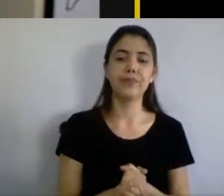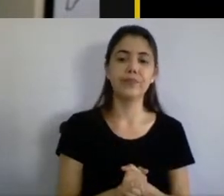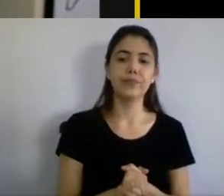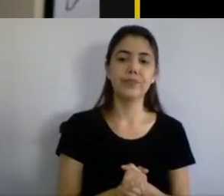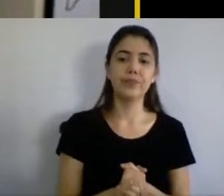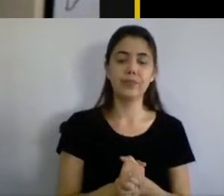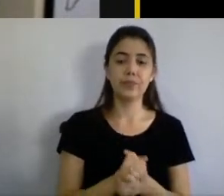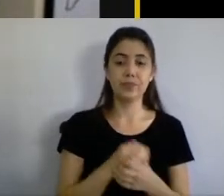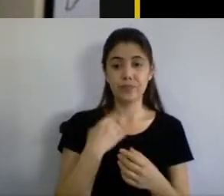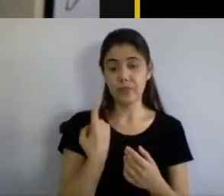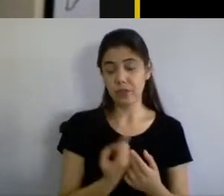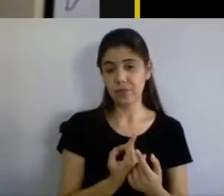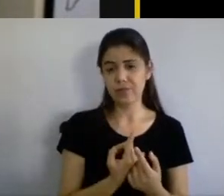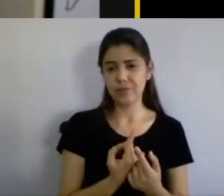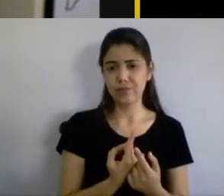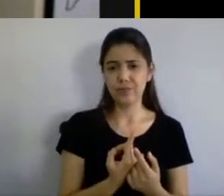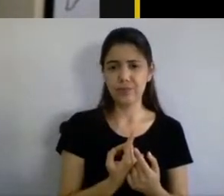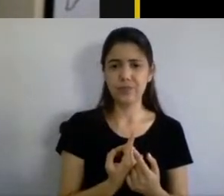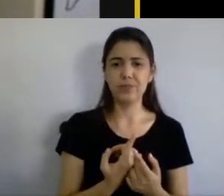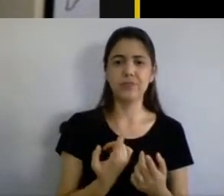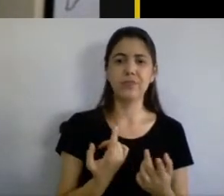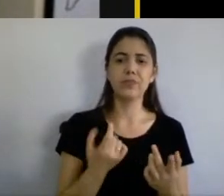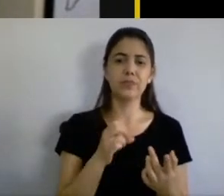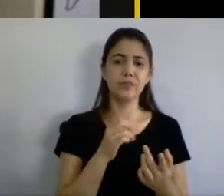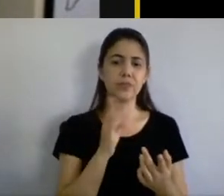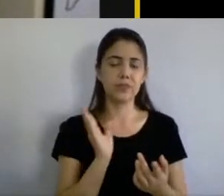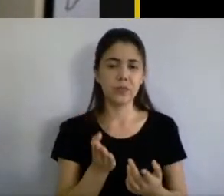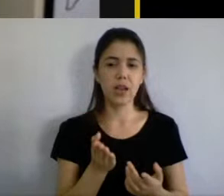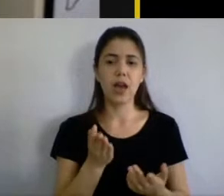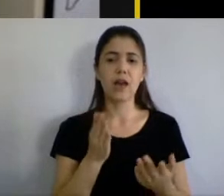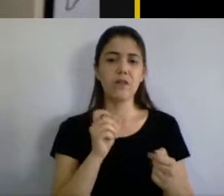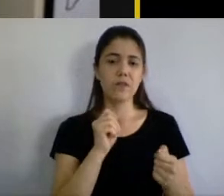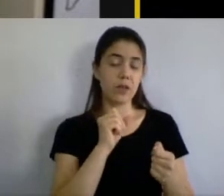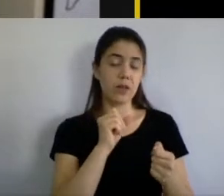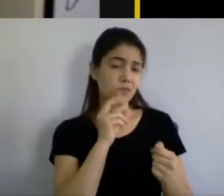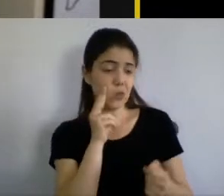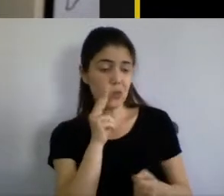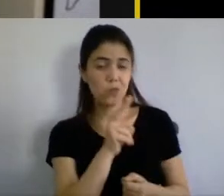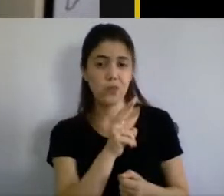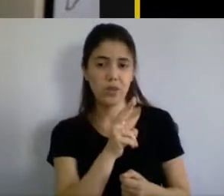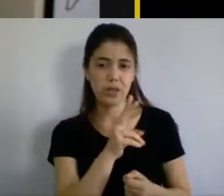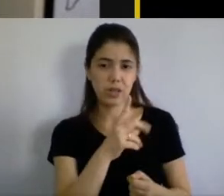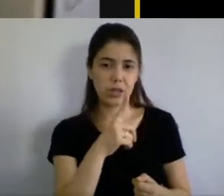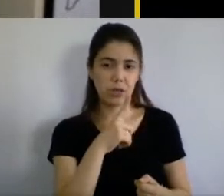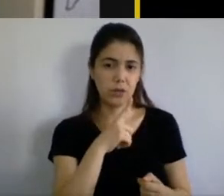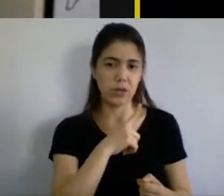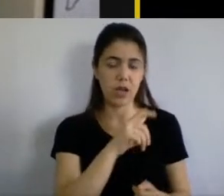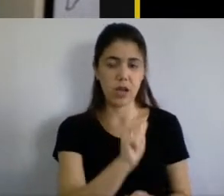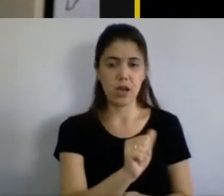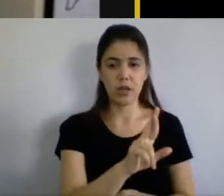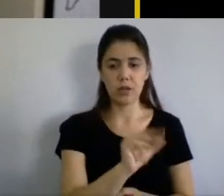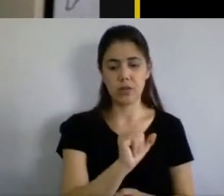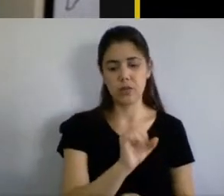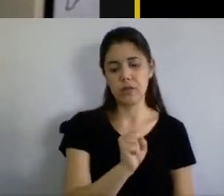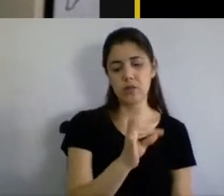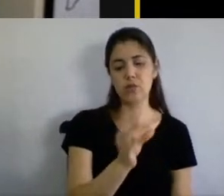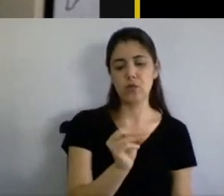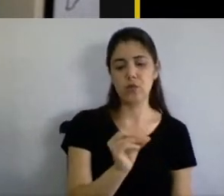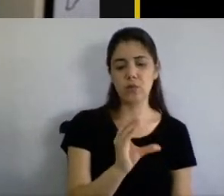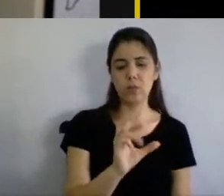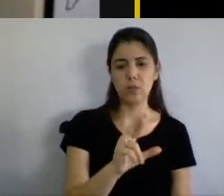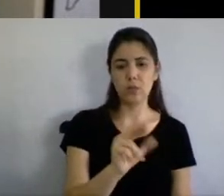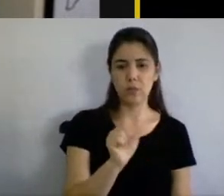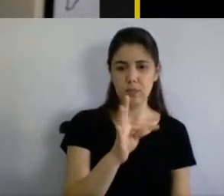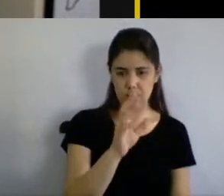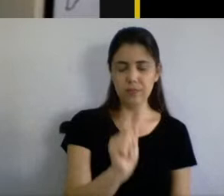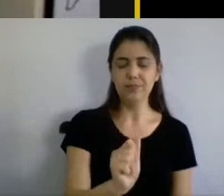Evidentemente, eu acho que na maior parte das vezes a gente encontra elogio fúnebre de aristocrata. Agora, a gente